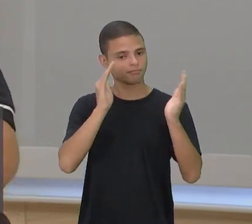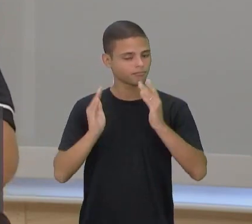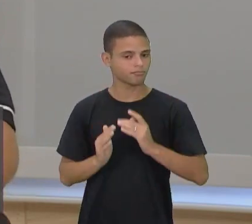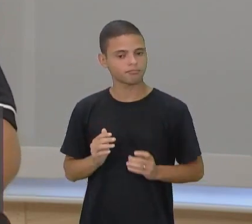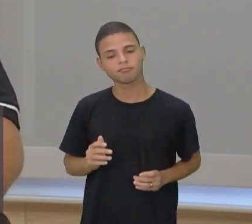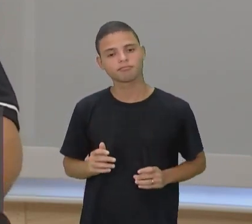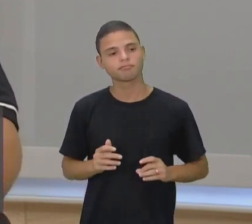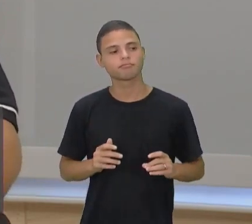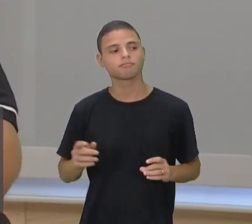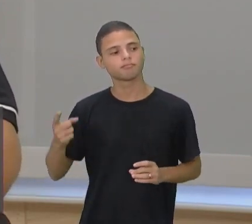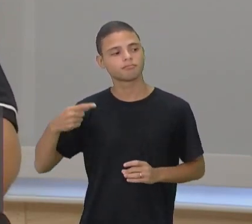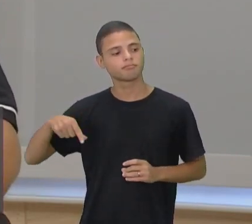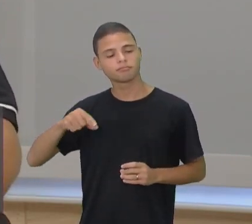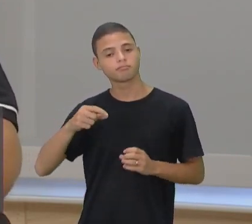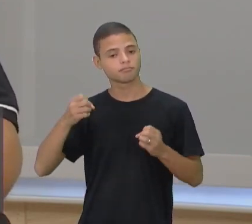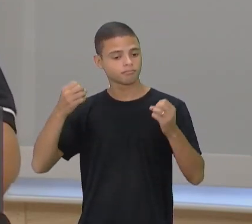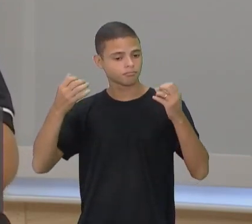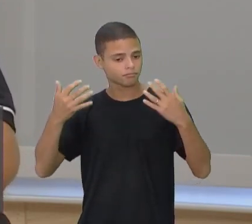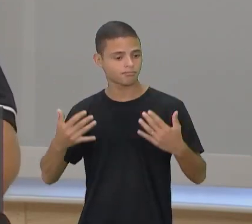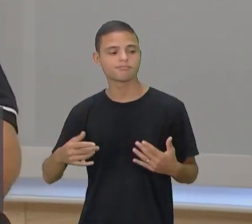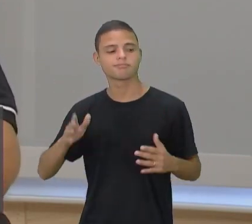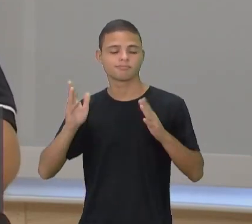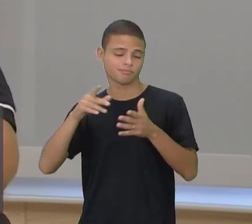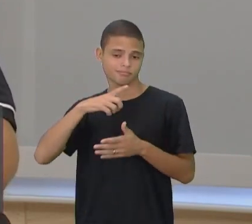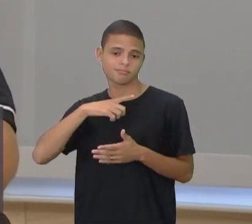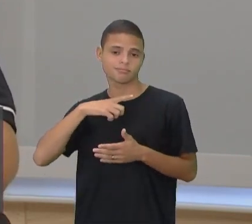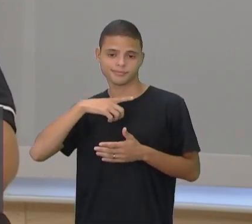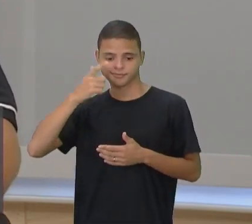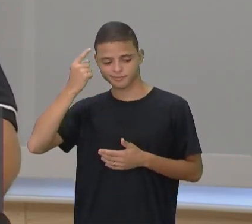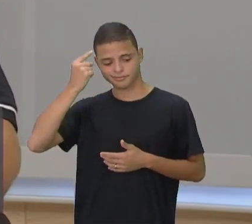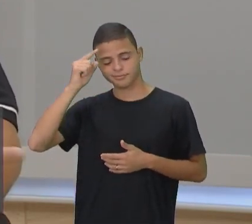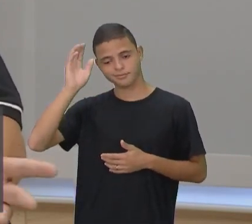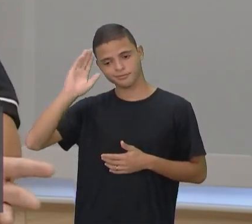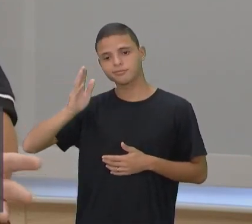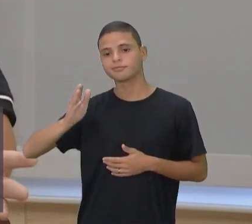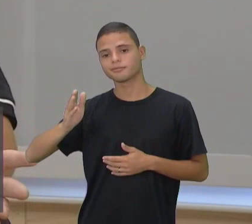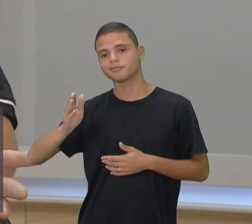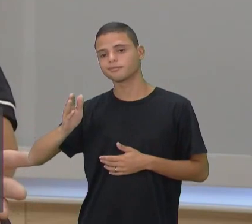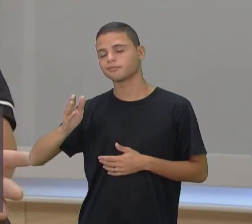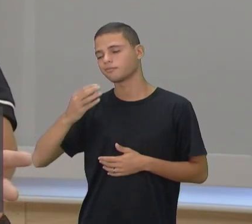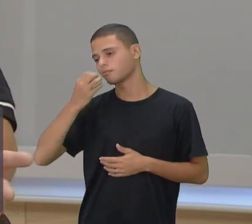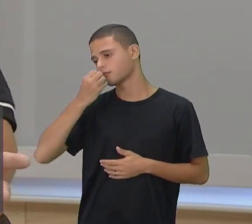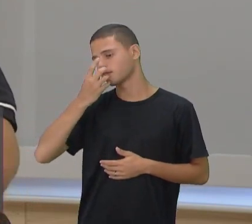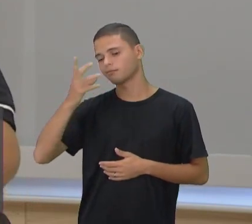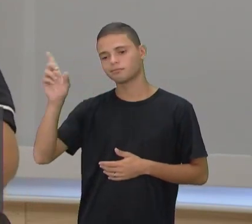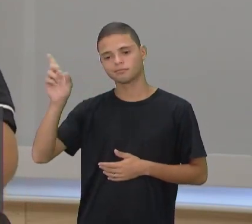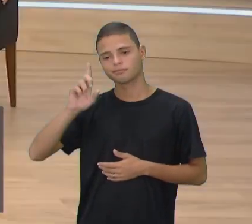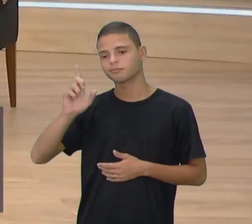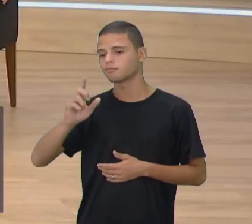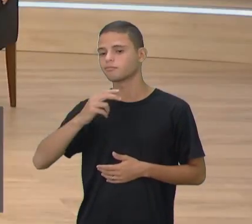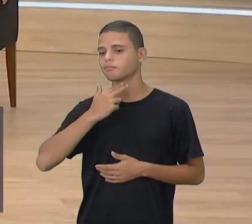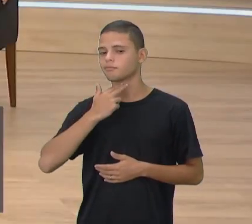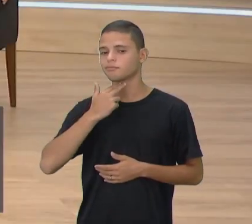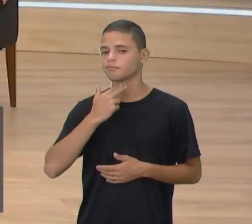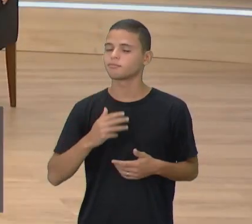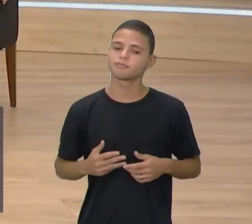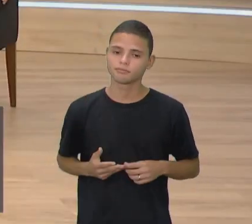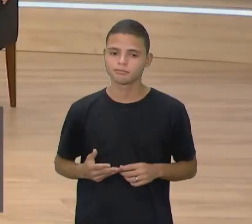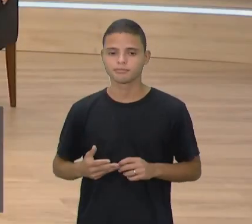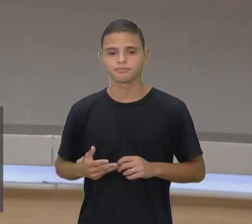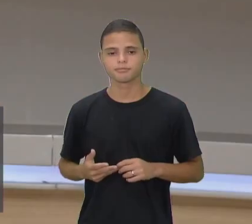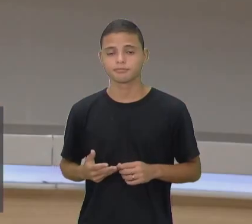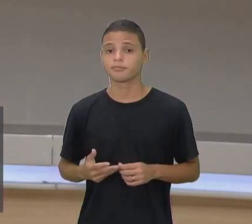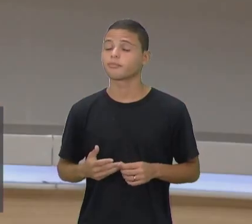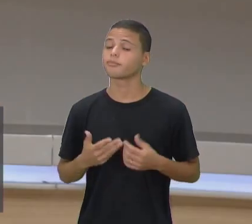está falando isso, então assim, já vem uma ideia de que isso não é bom, né, professora? Lembrei daqueles dutos que